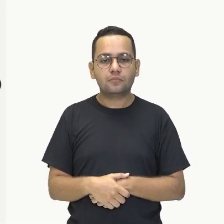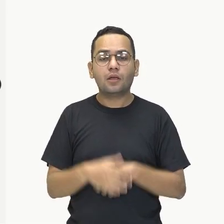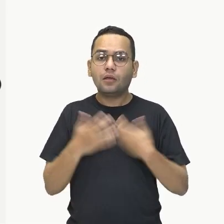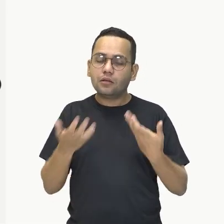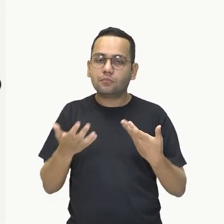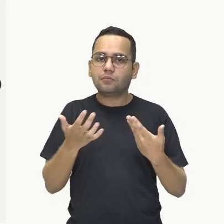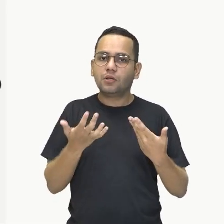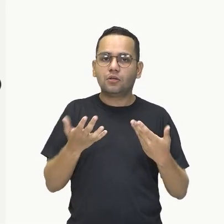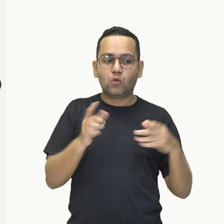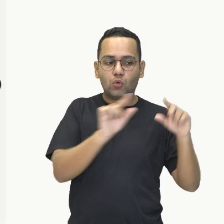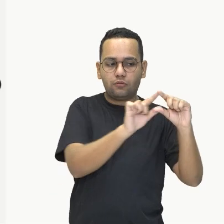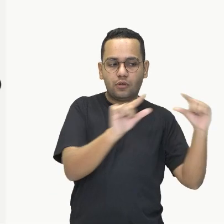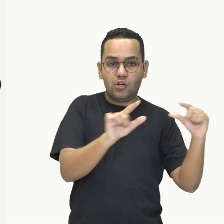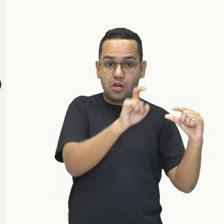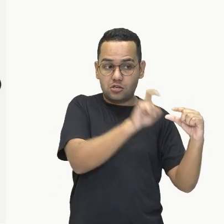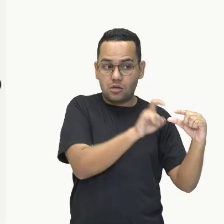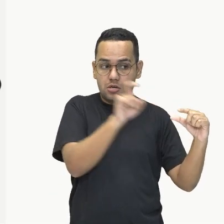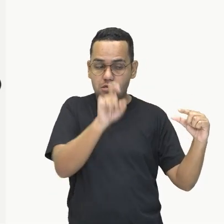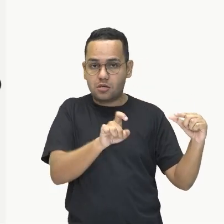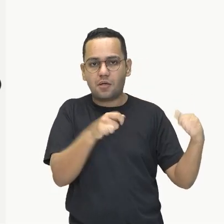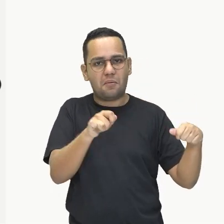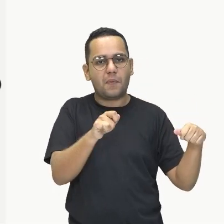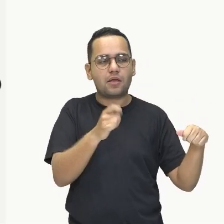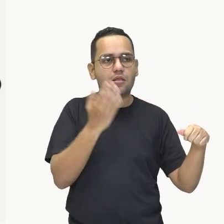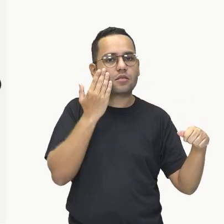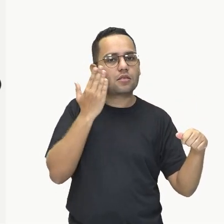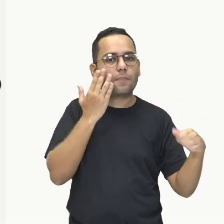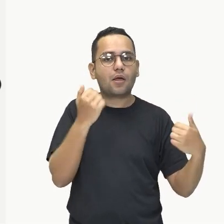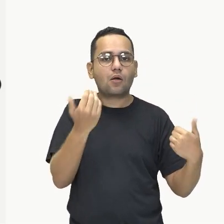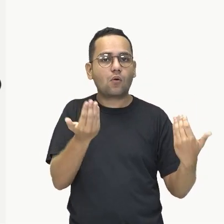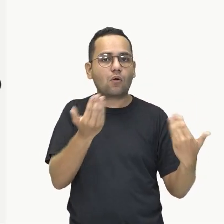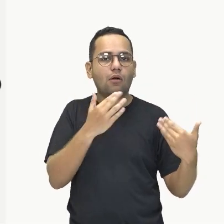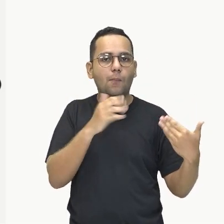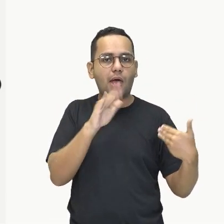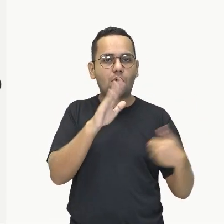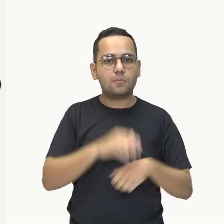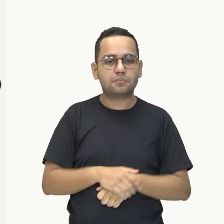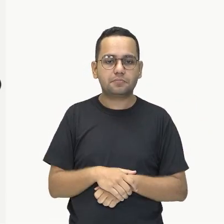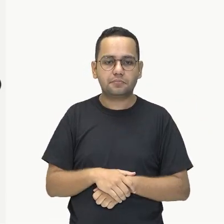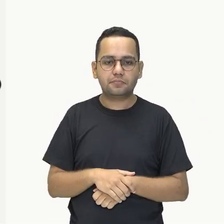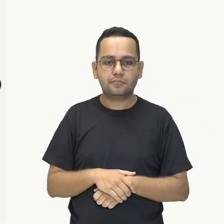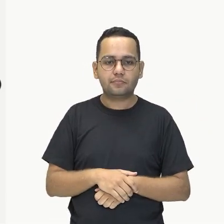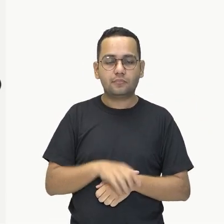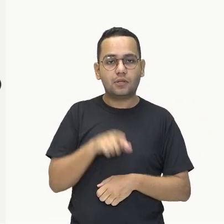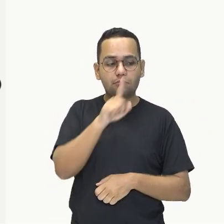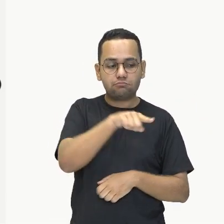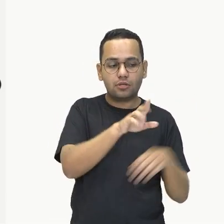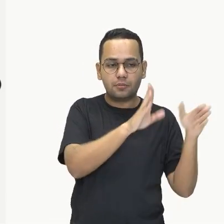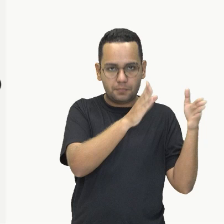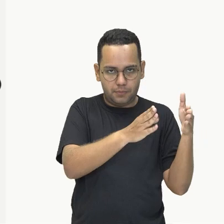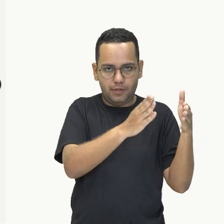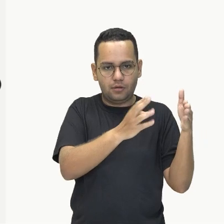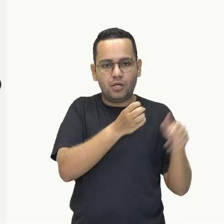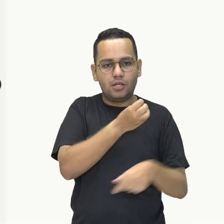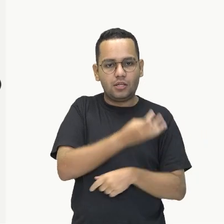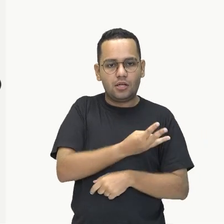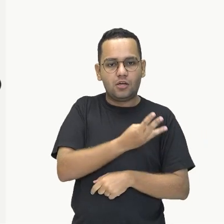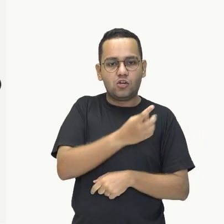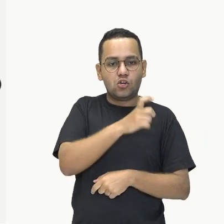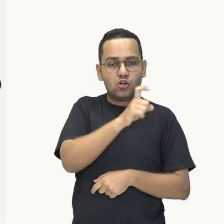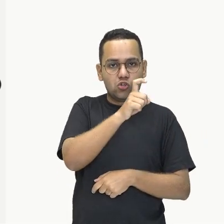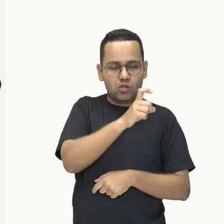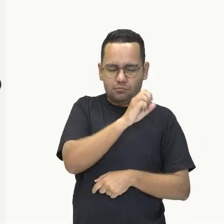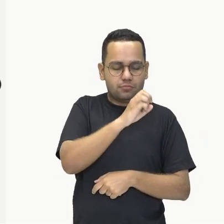meus x no meu polinômio. Aqui no primeiro termo eu tenho x ao cubo e no segundo termo eu tenho